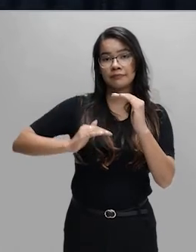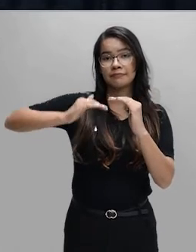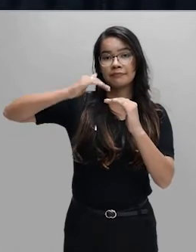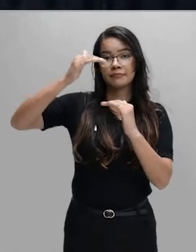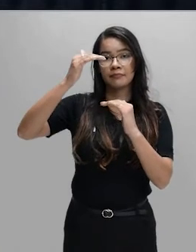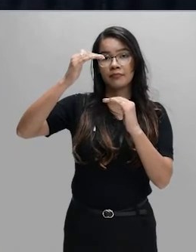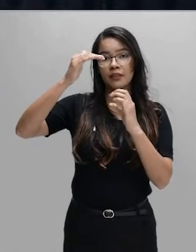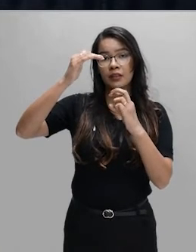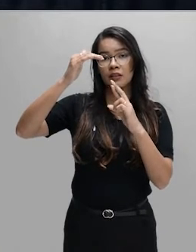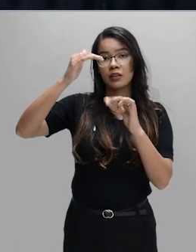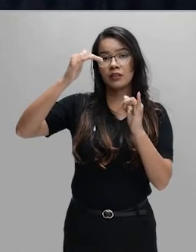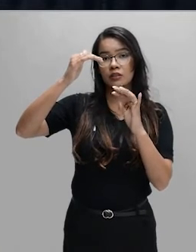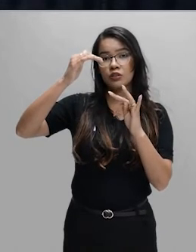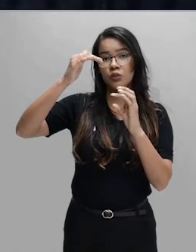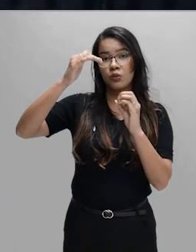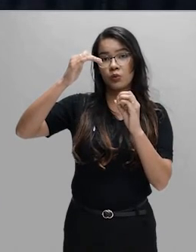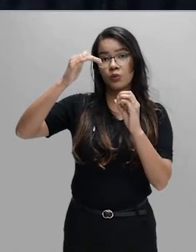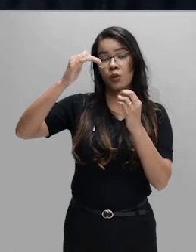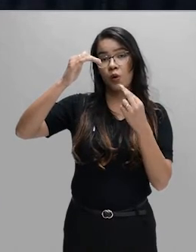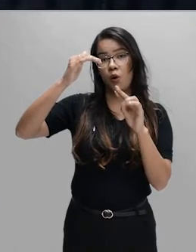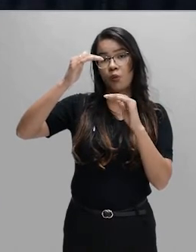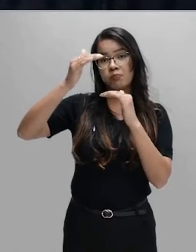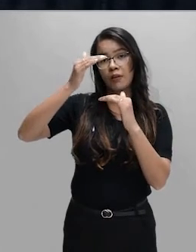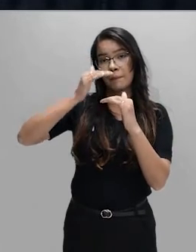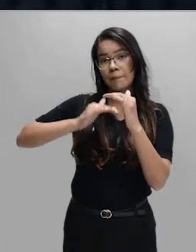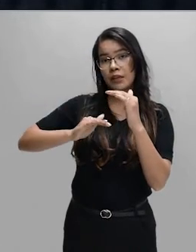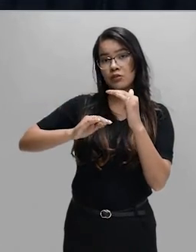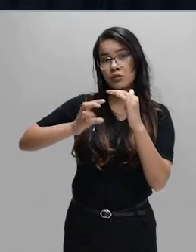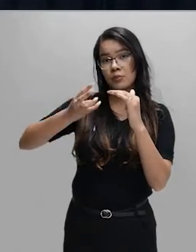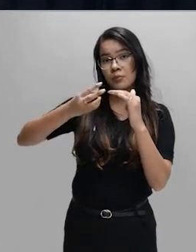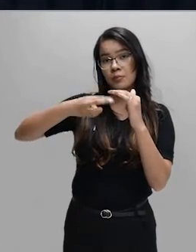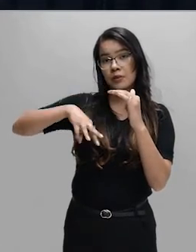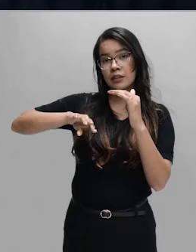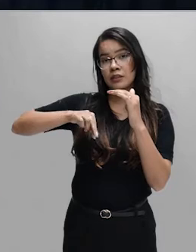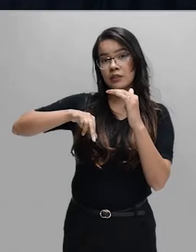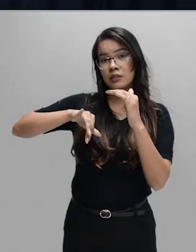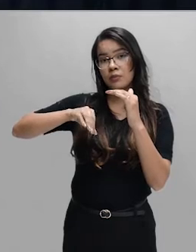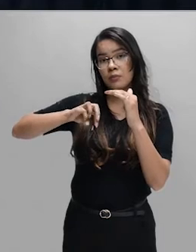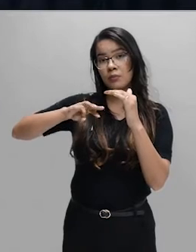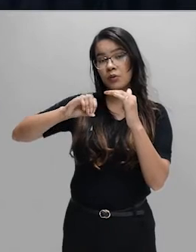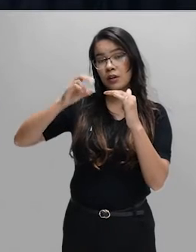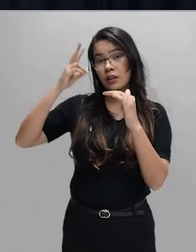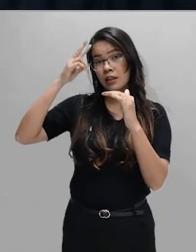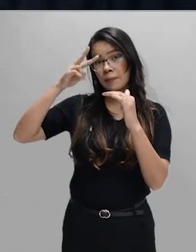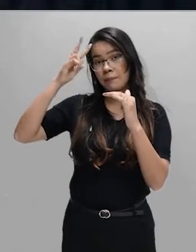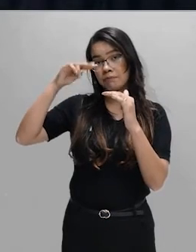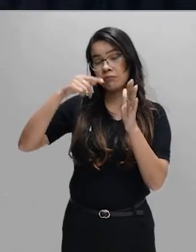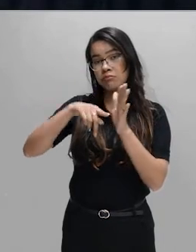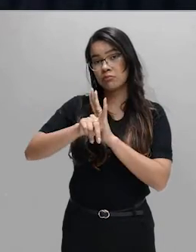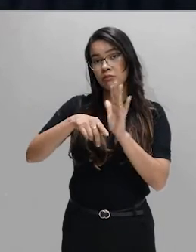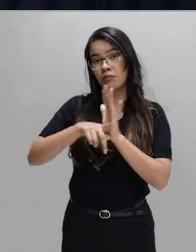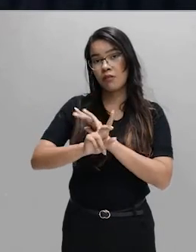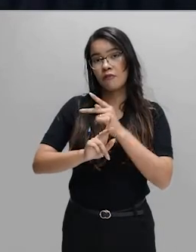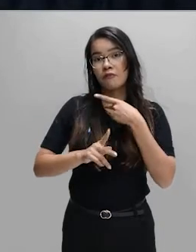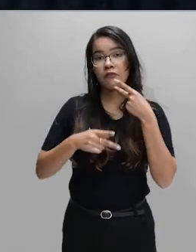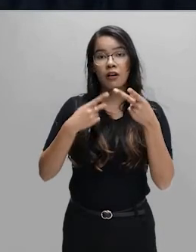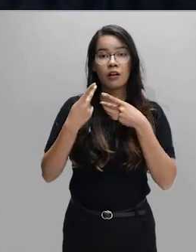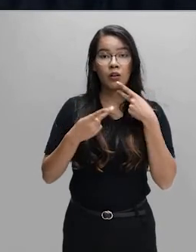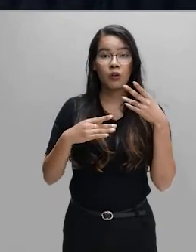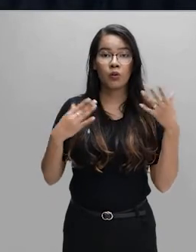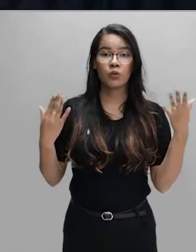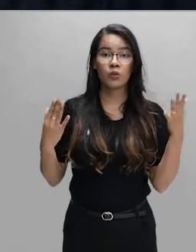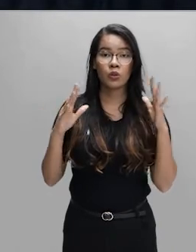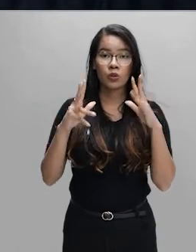crítico, né, e abaixo do mínimo. Tá? Lembrando que a questão fala que quando toda vez